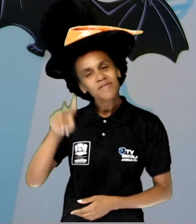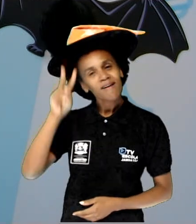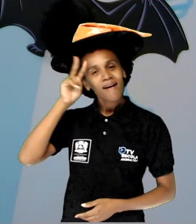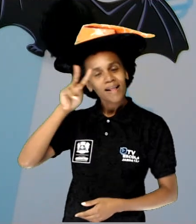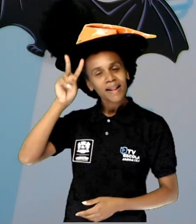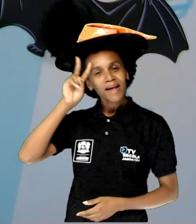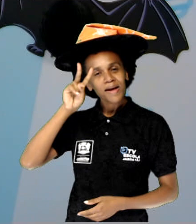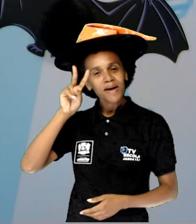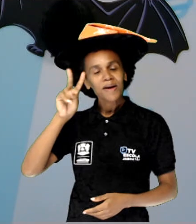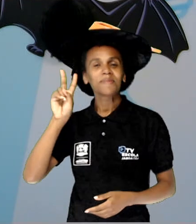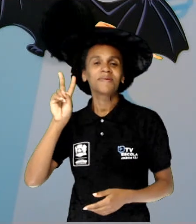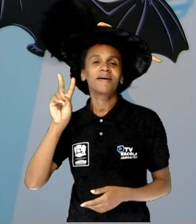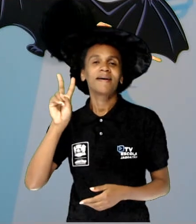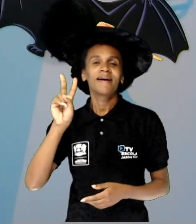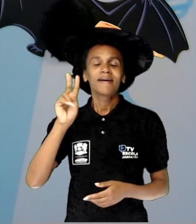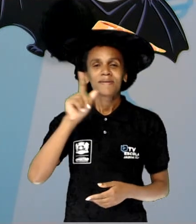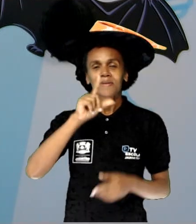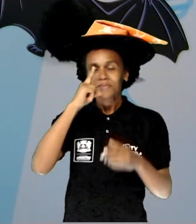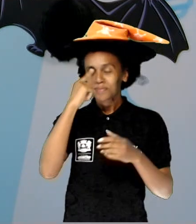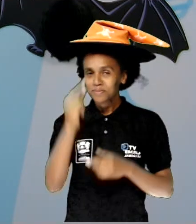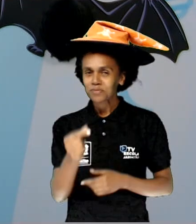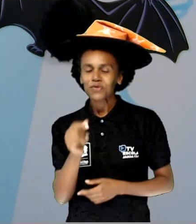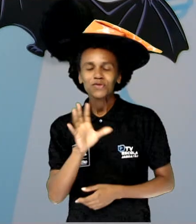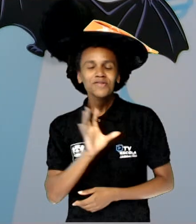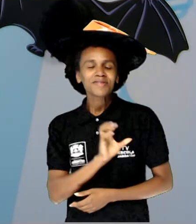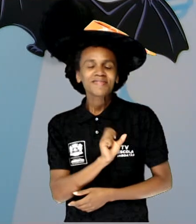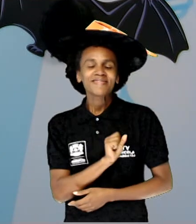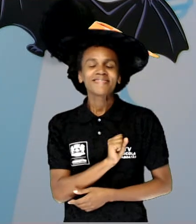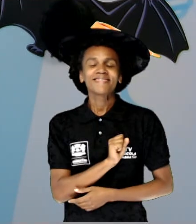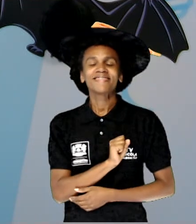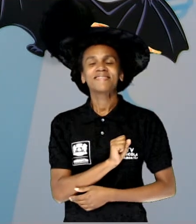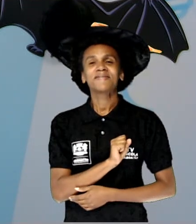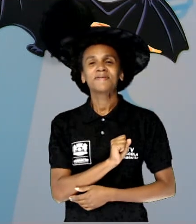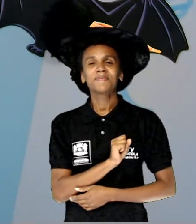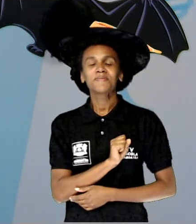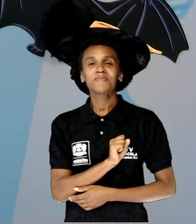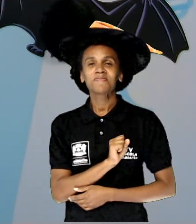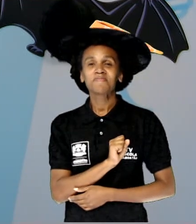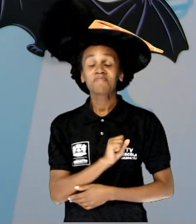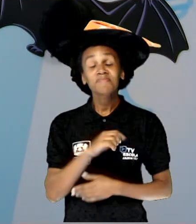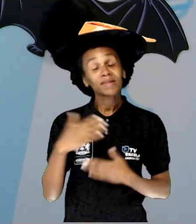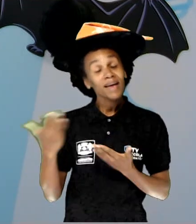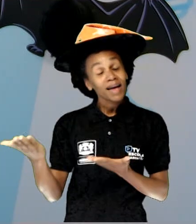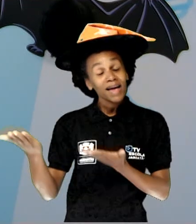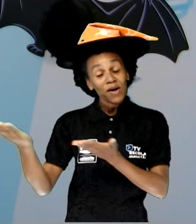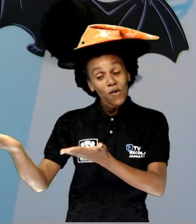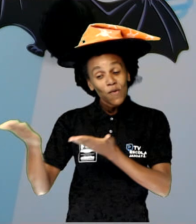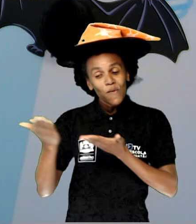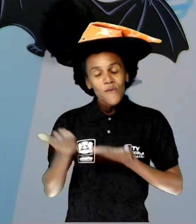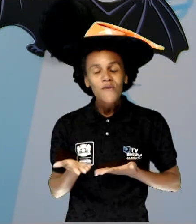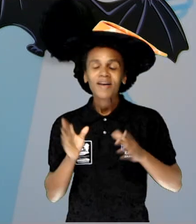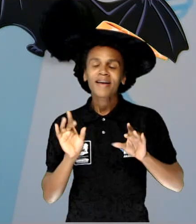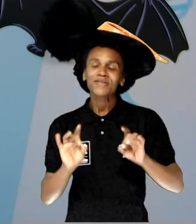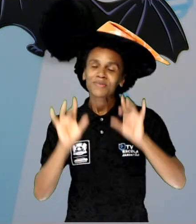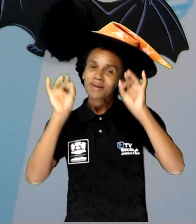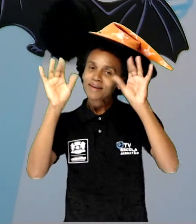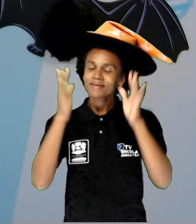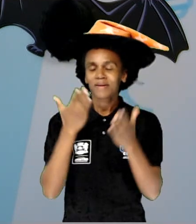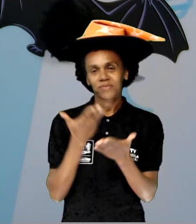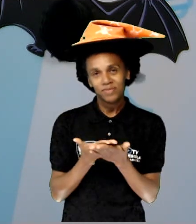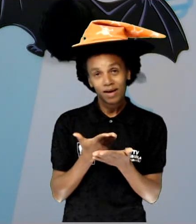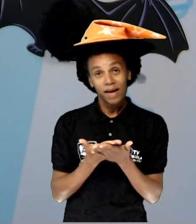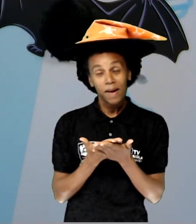dessa bruxinha tão querida para isso nós vamos ter um convidado especial nessa aula